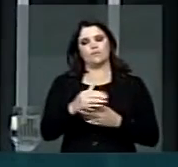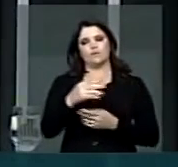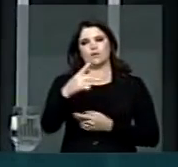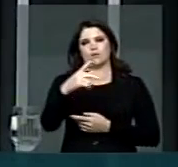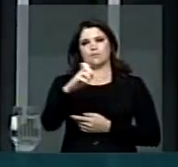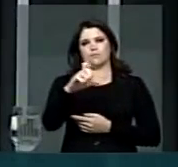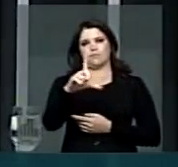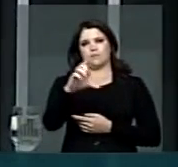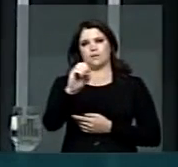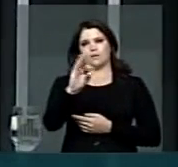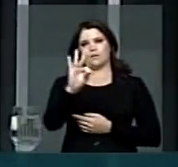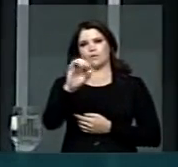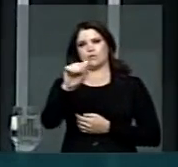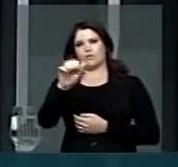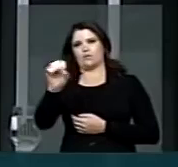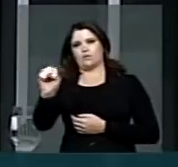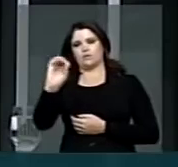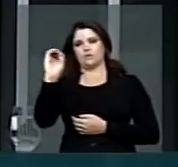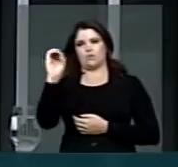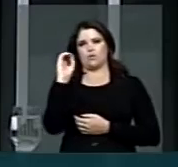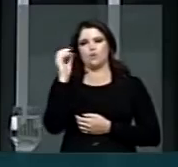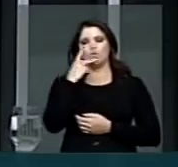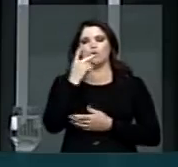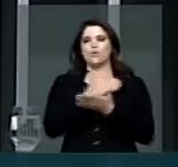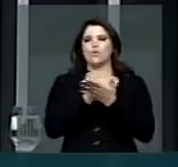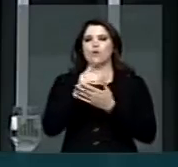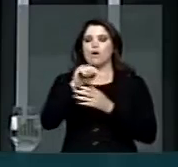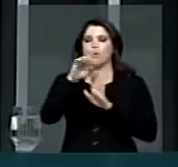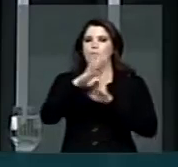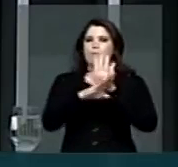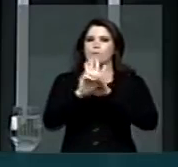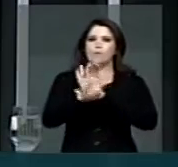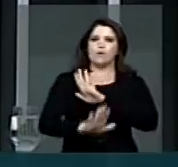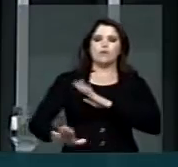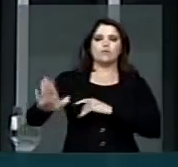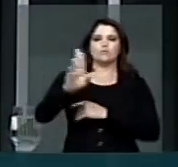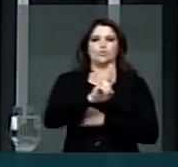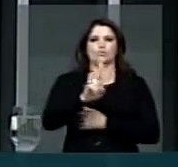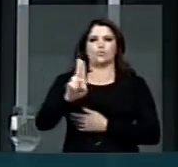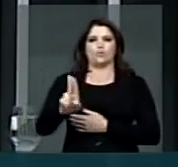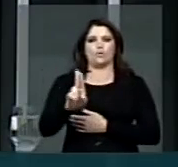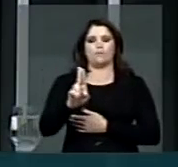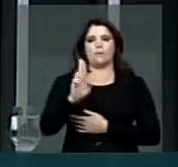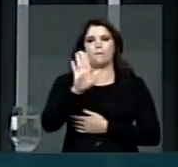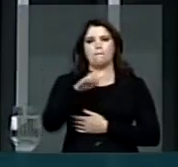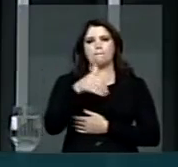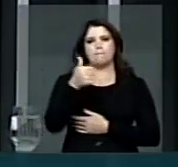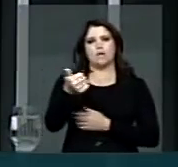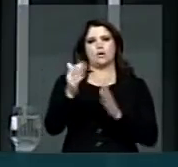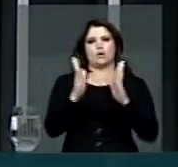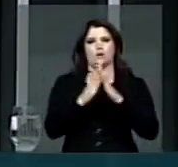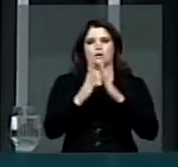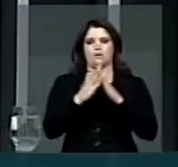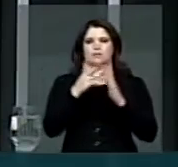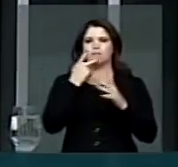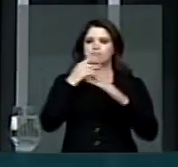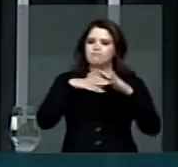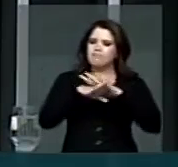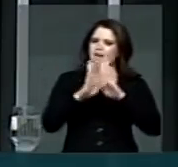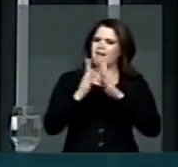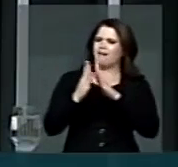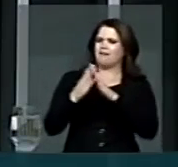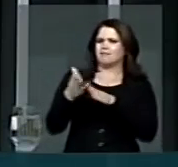Pelotas e que hoje se transformou num programa nacional chamado Melhor em Casa.